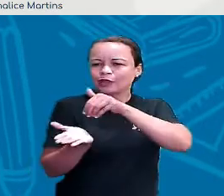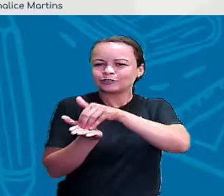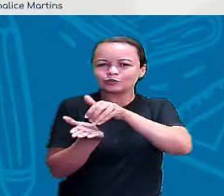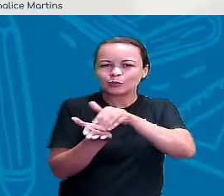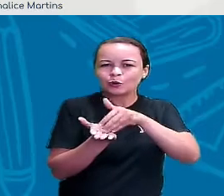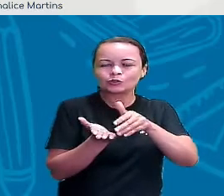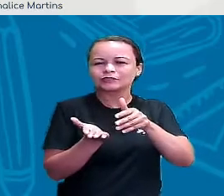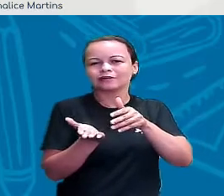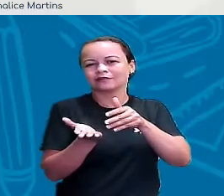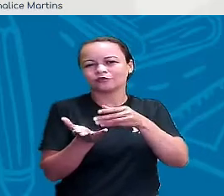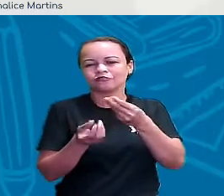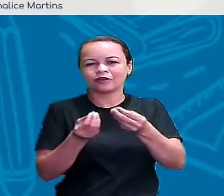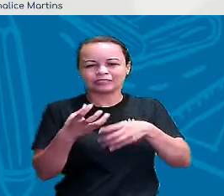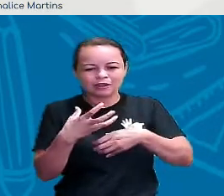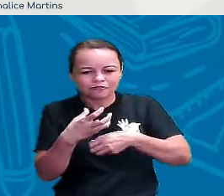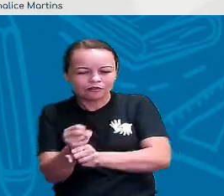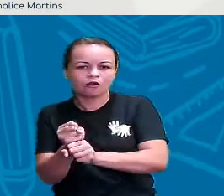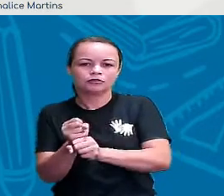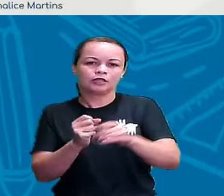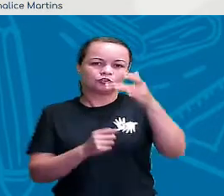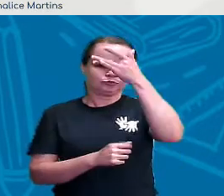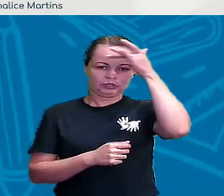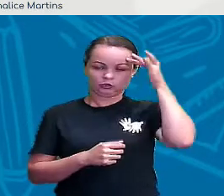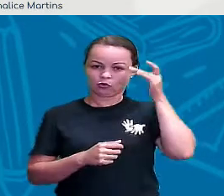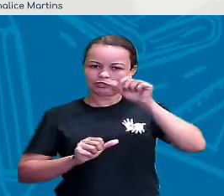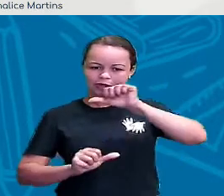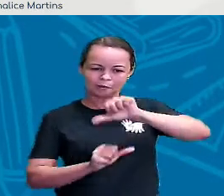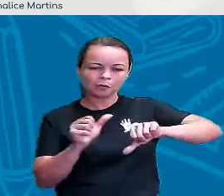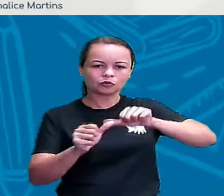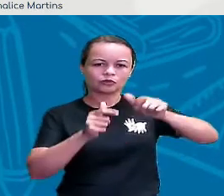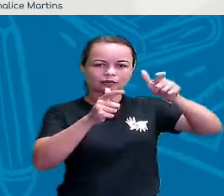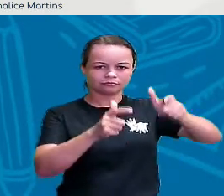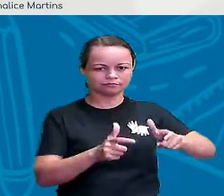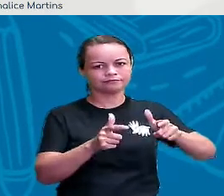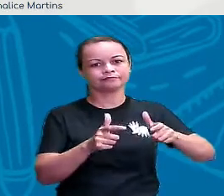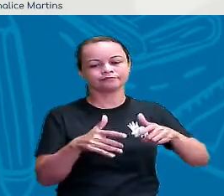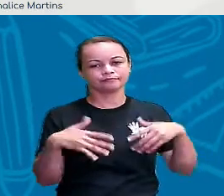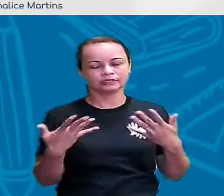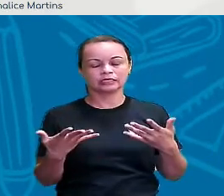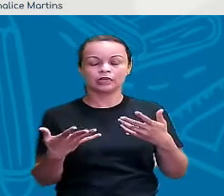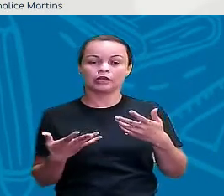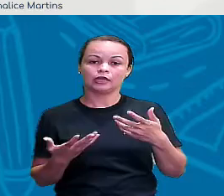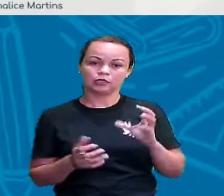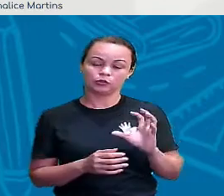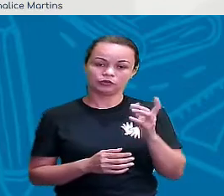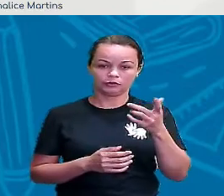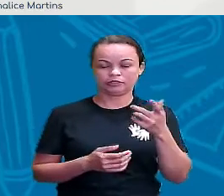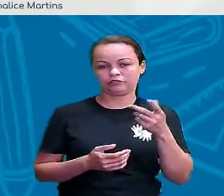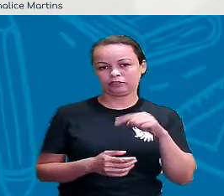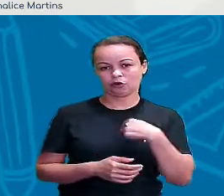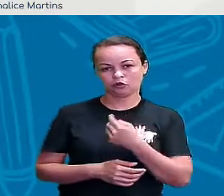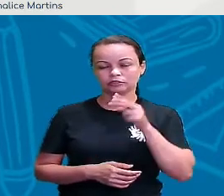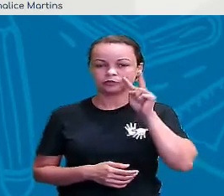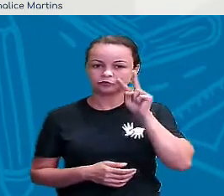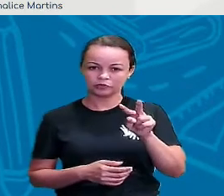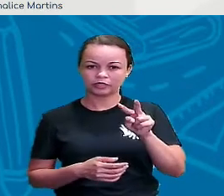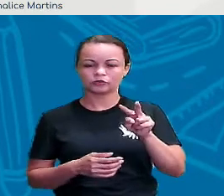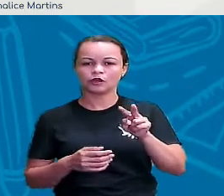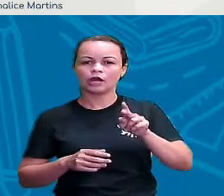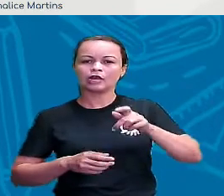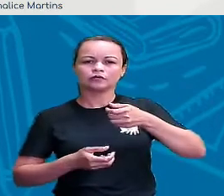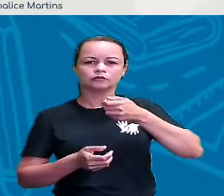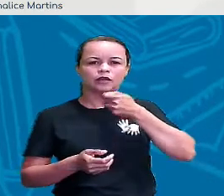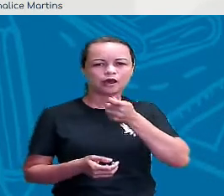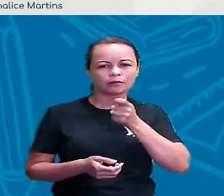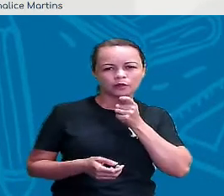mudem, né? Força essas pessoas a mudar de lugar. Inclusive a gente tem visto aí, né? Mais noticiado, mas a